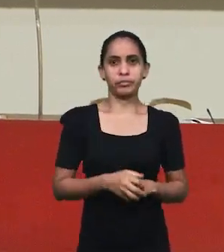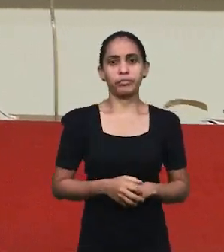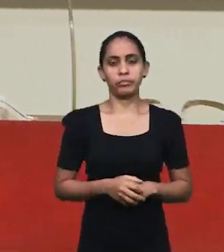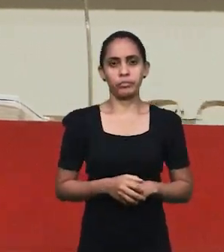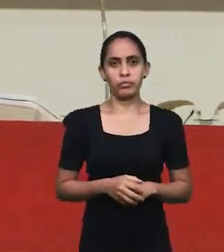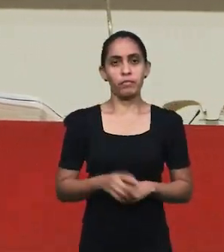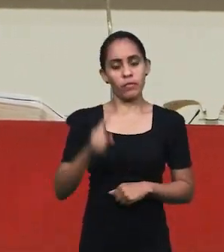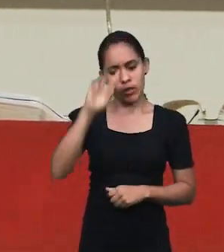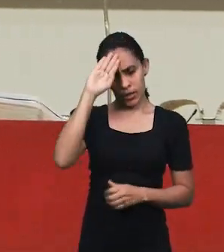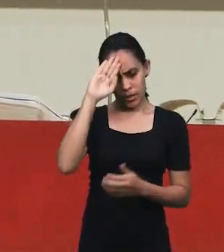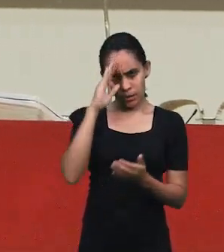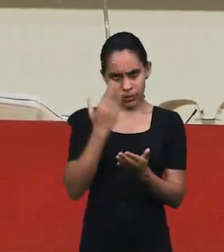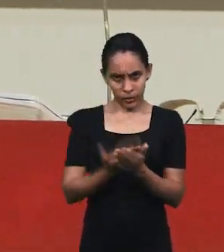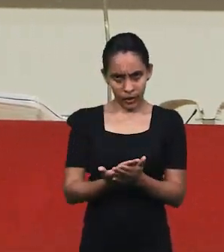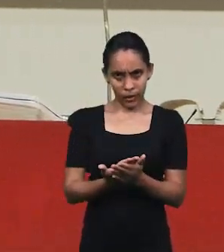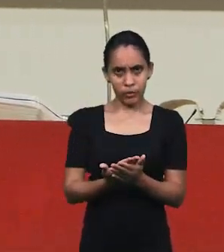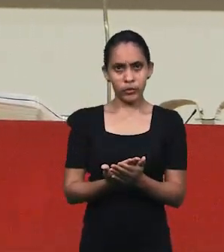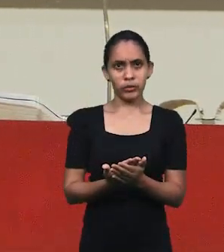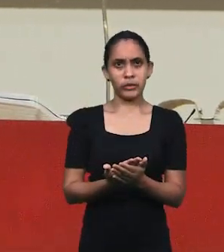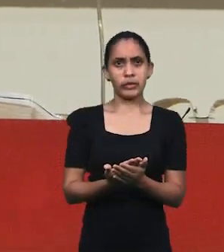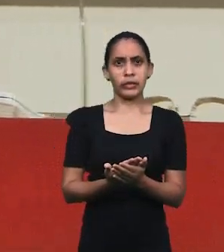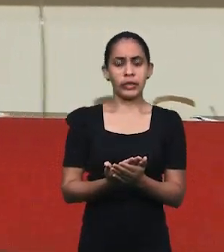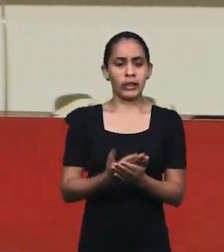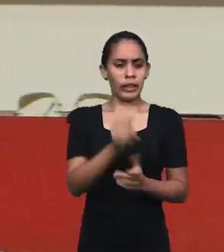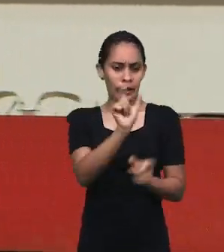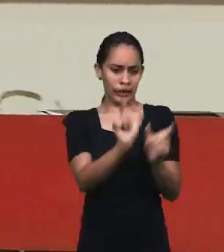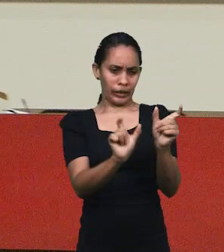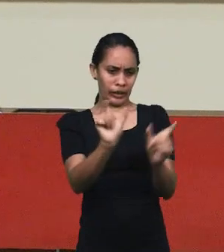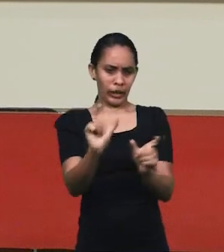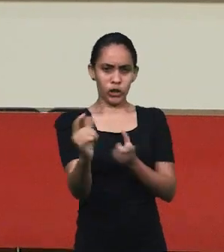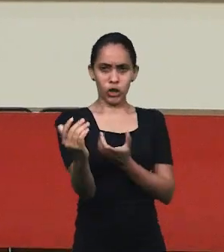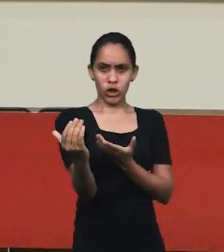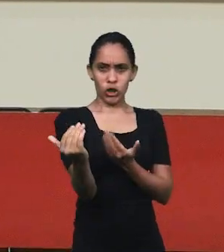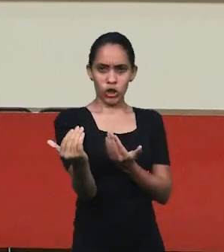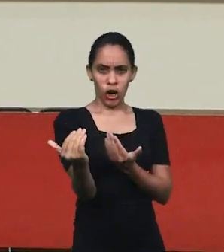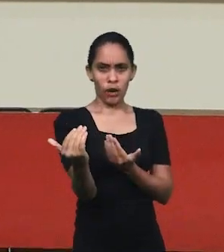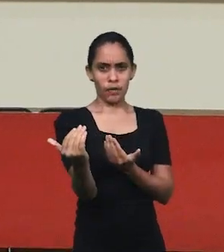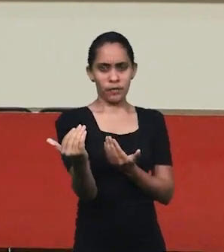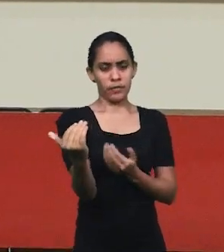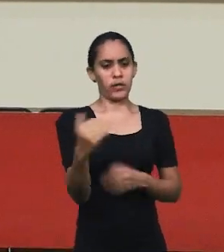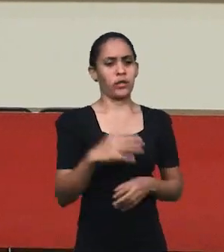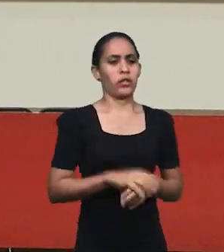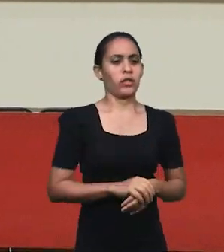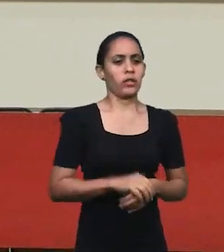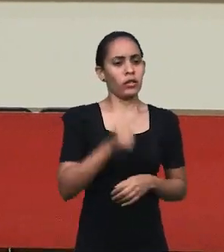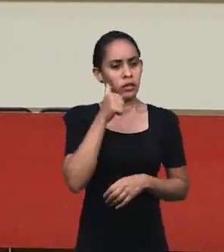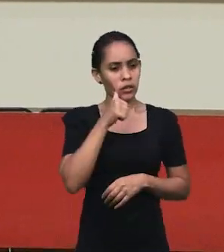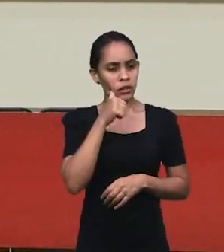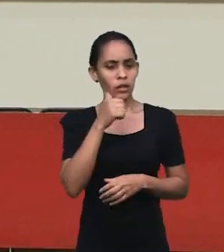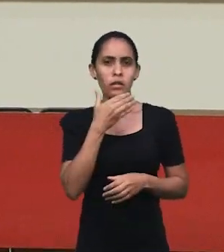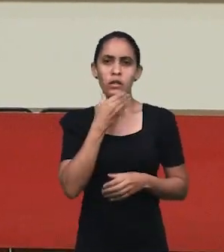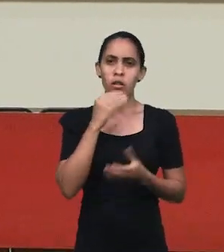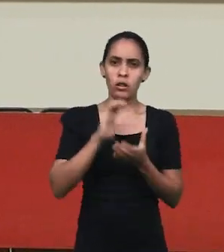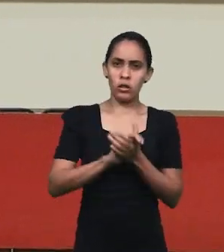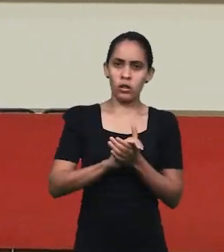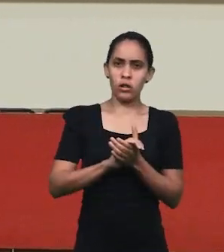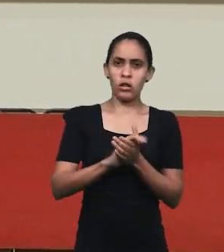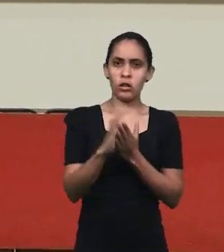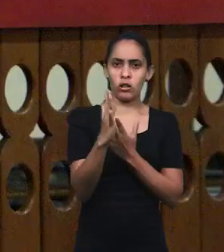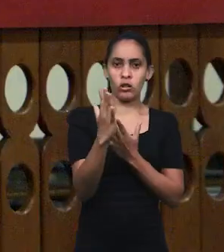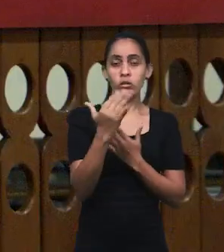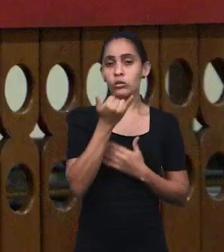terra. E eu creio que quando cada jovem, e as jovens que estão aqui se formam